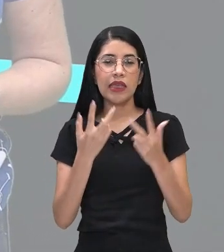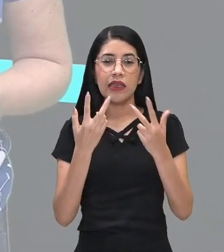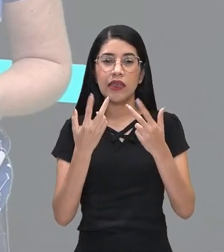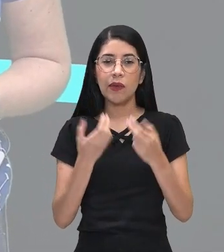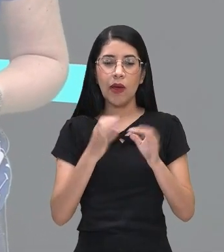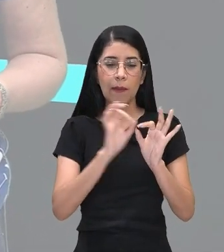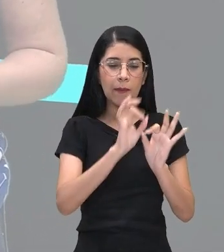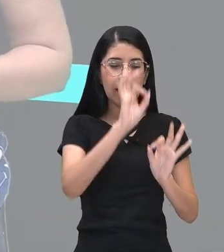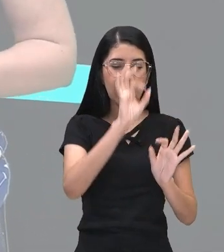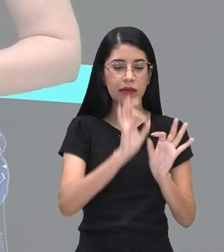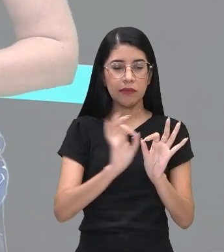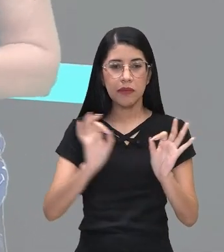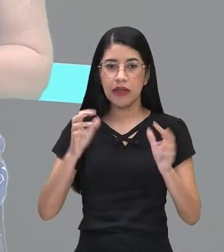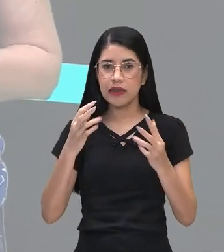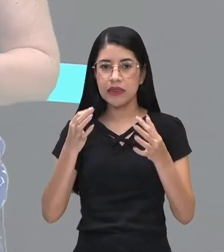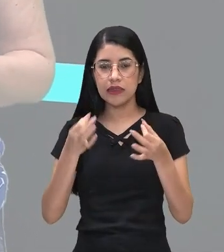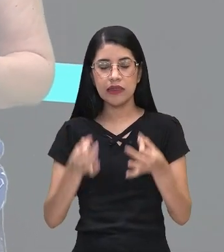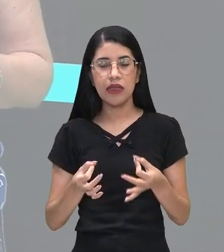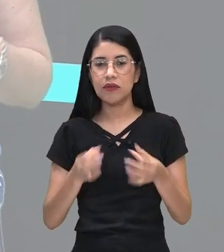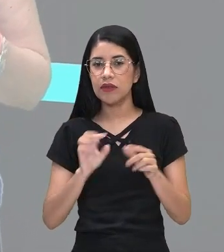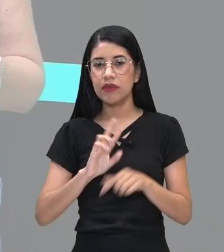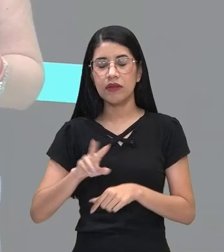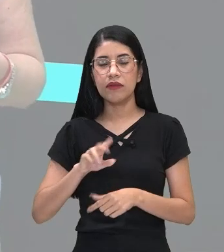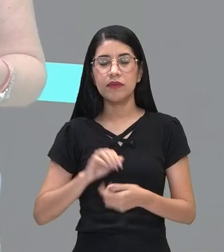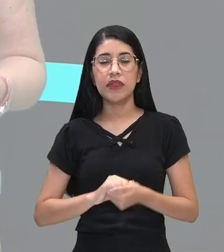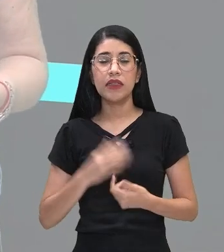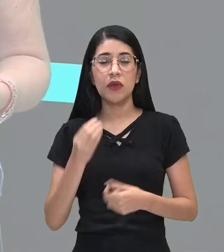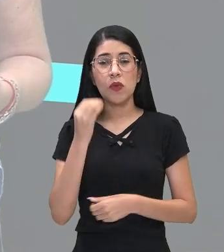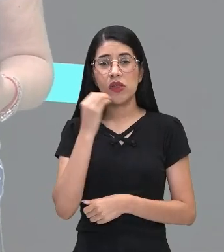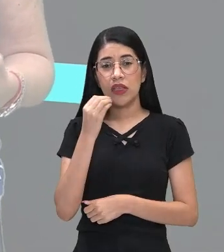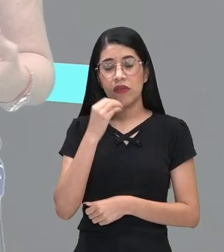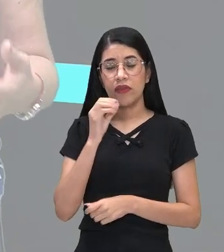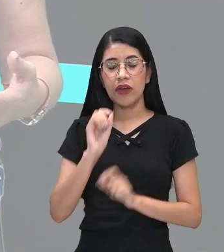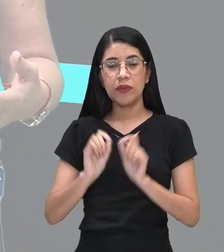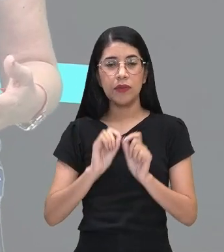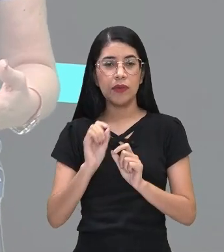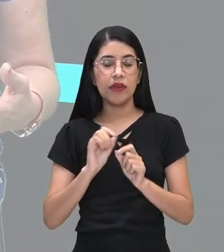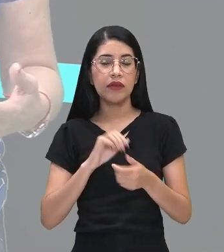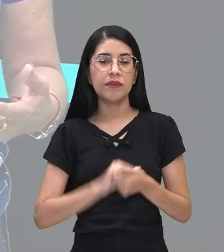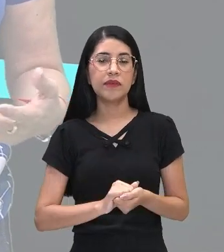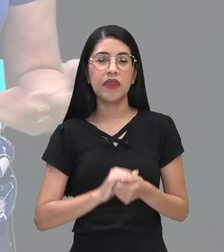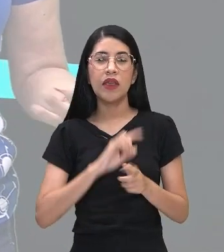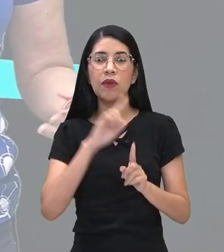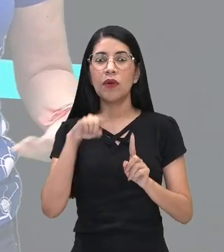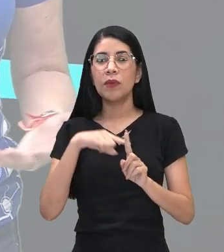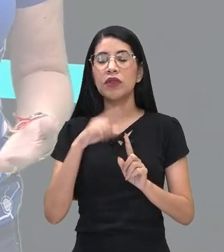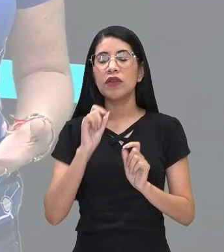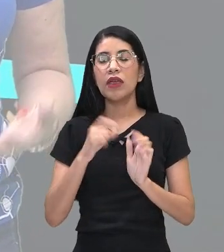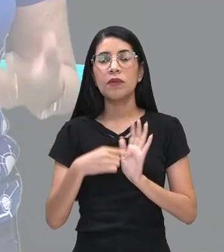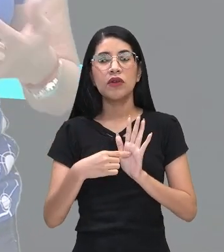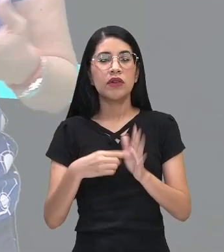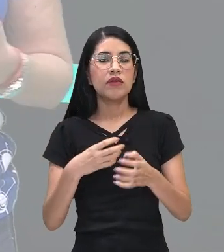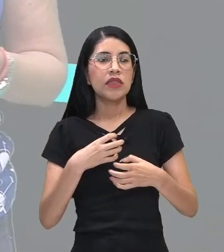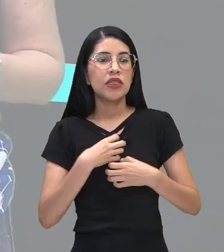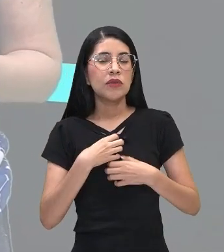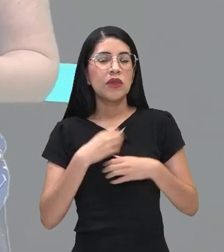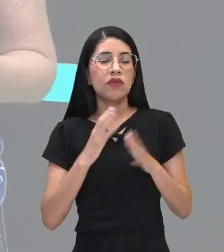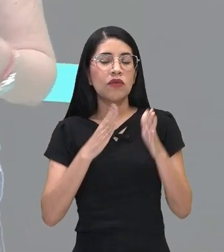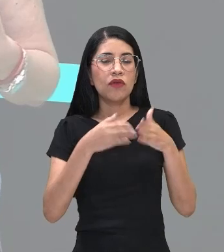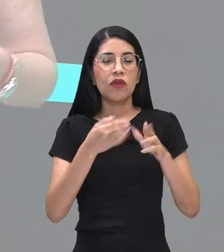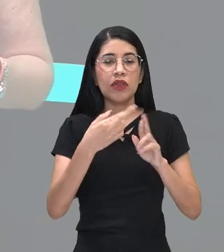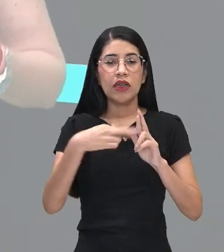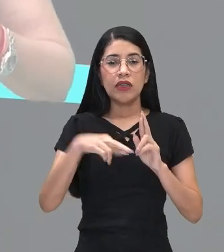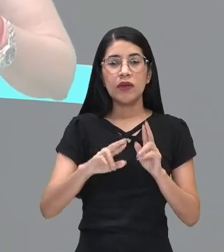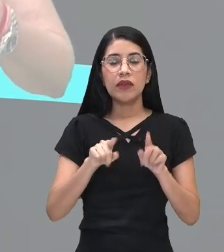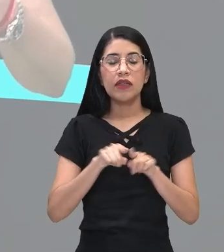proporções certas. Então, a deformação, na verdade, traz os sentimentos religiosos e a